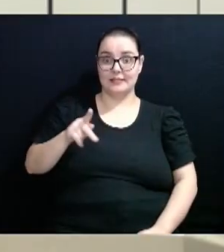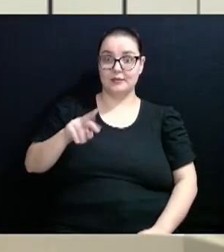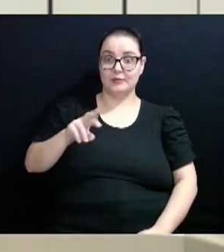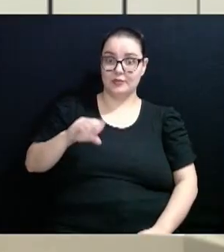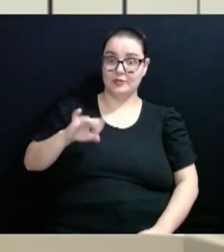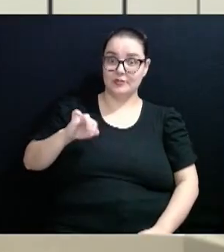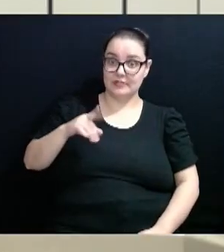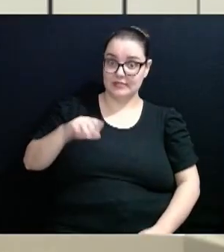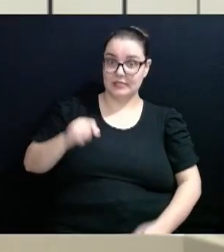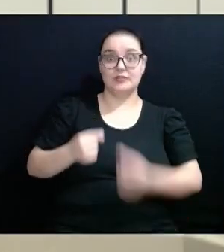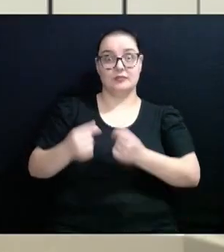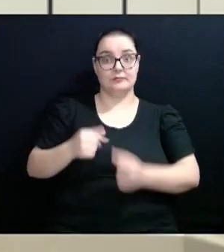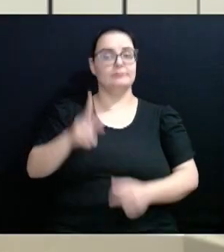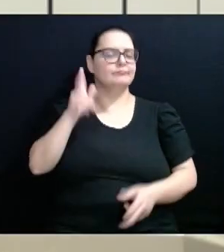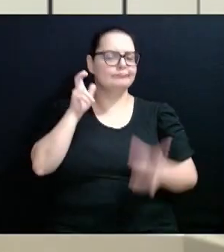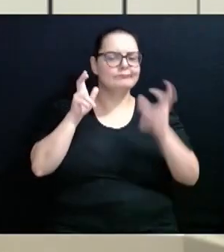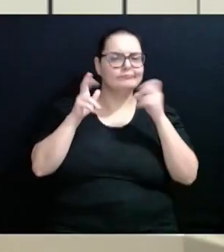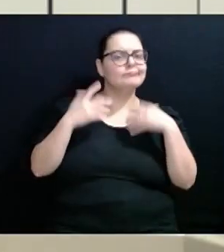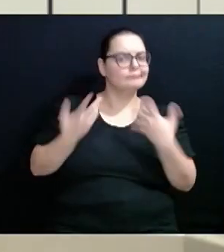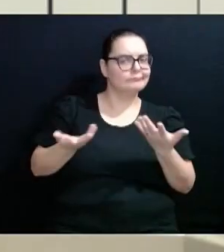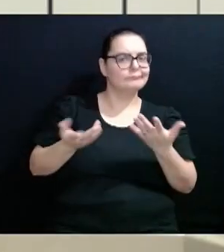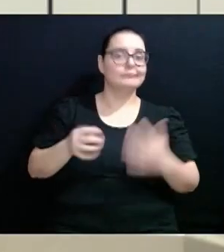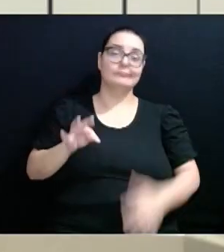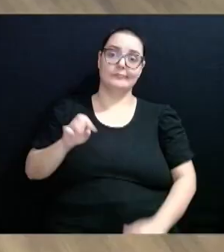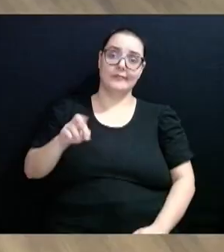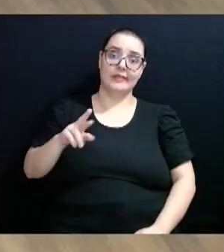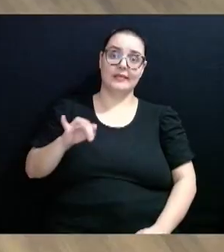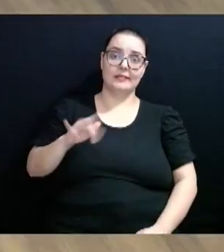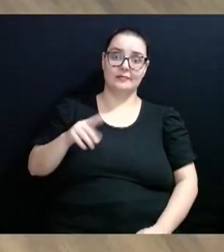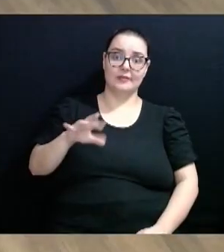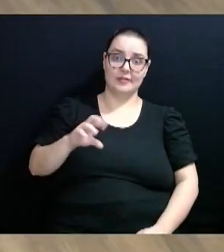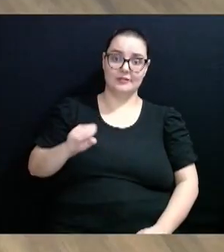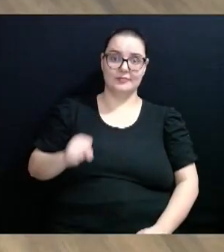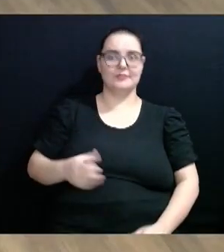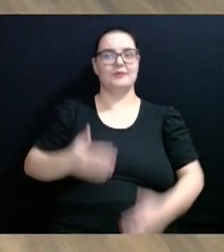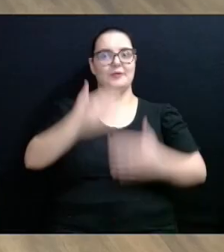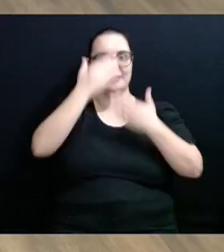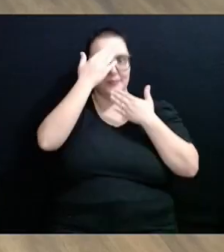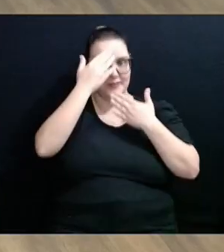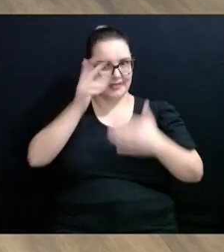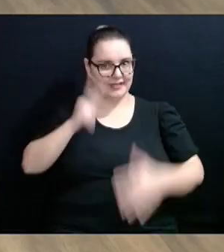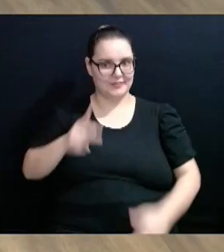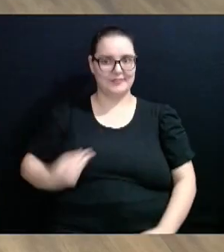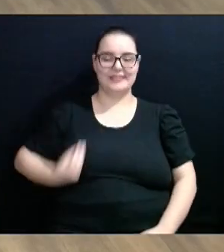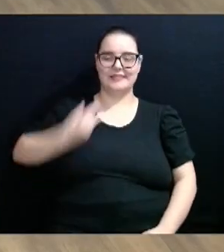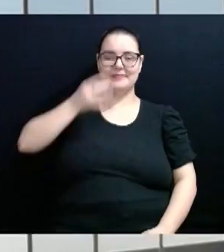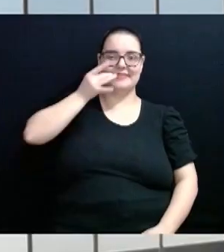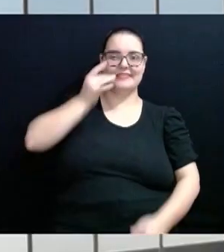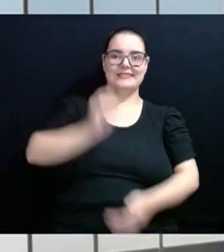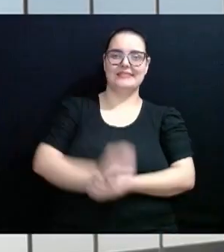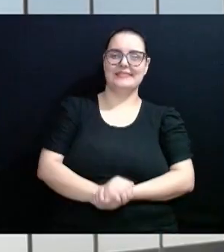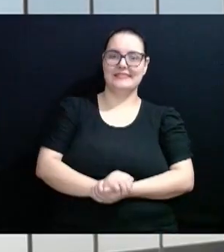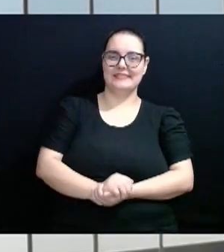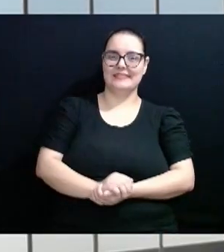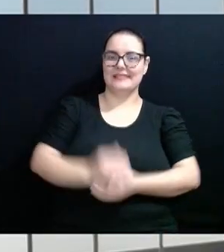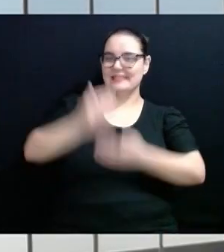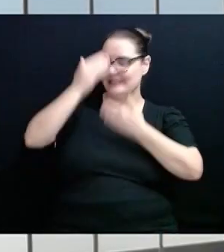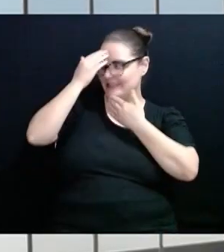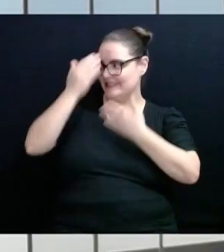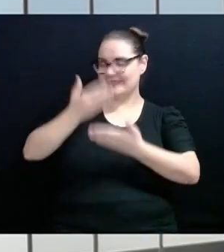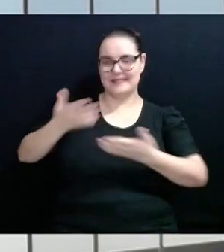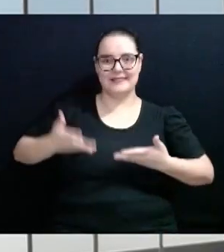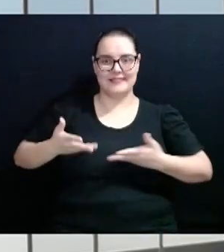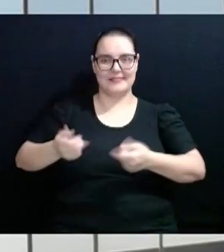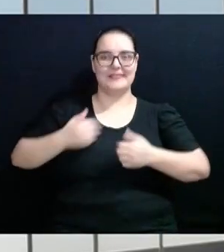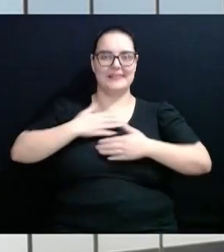tem ouvido falar aí sobre os tarifaços, né? Professor, muito obrigada pela sua presença. Obrigado a vocês pelo convite. É um prazer estar aqui